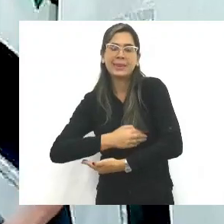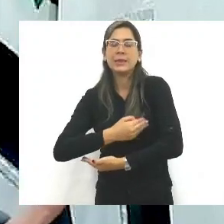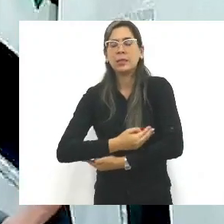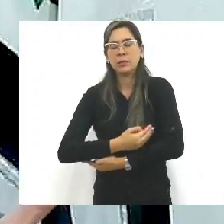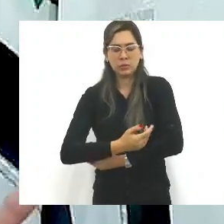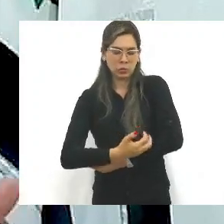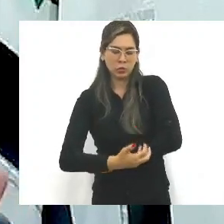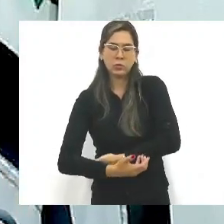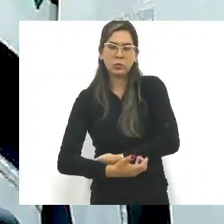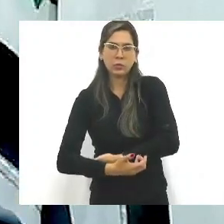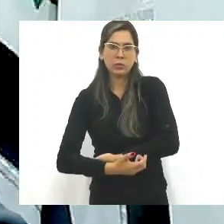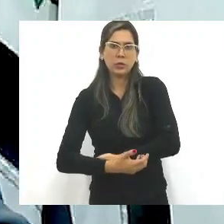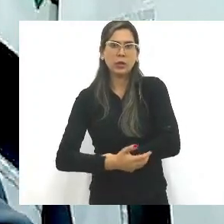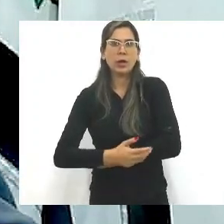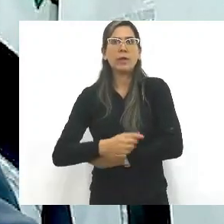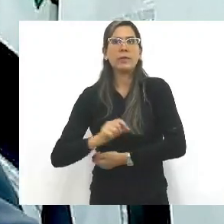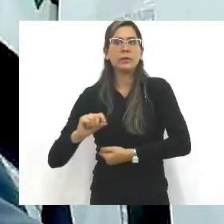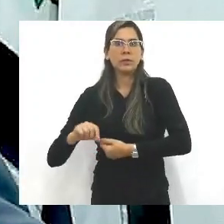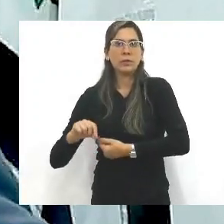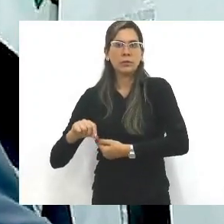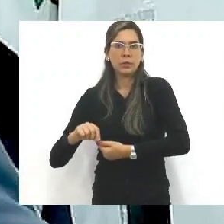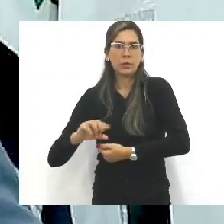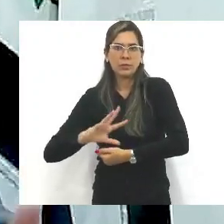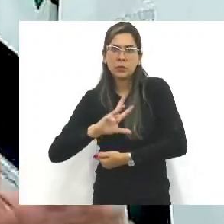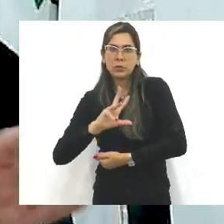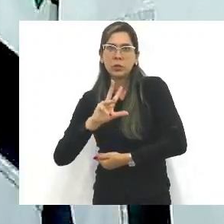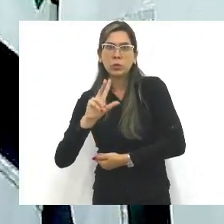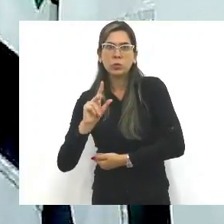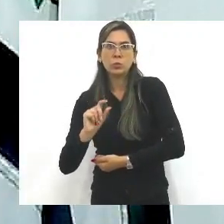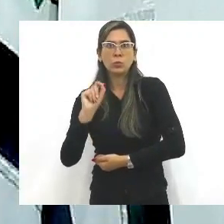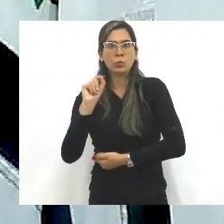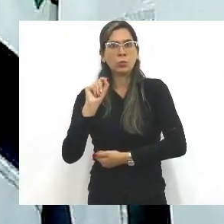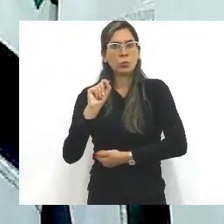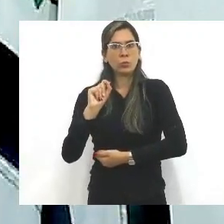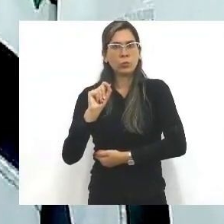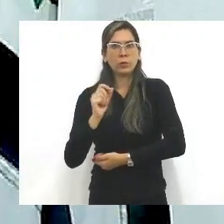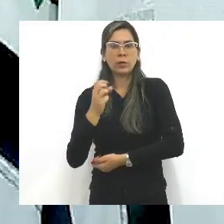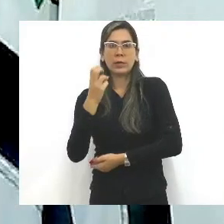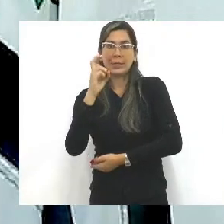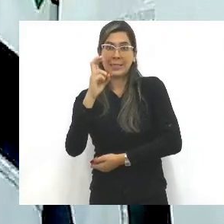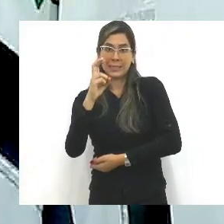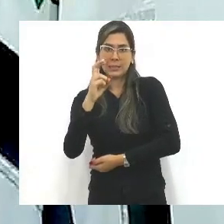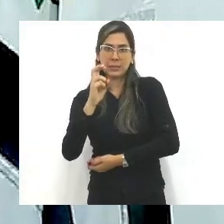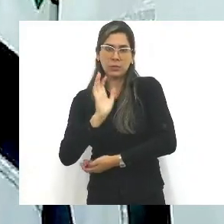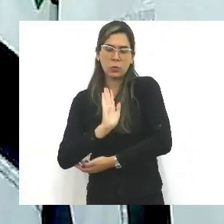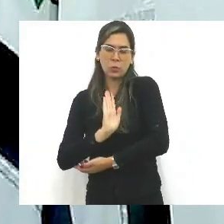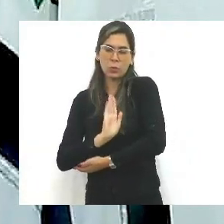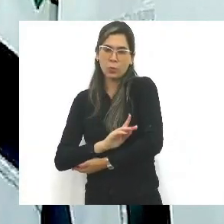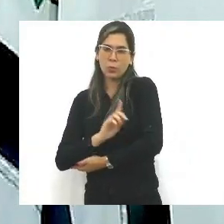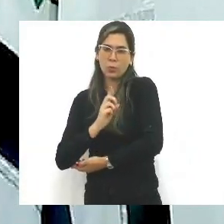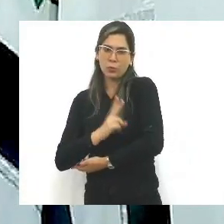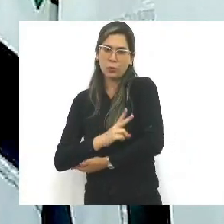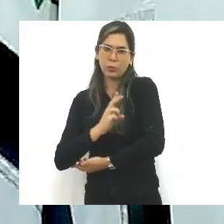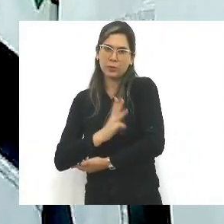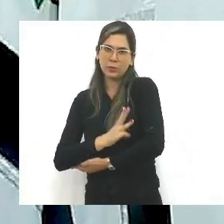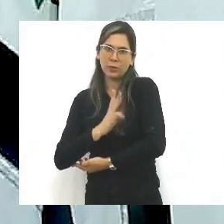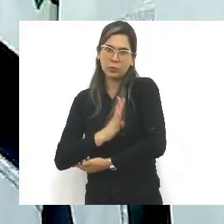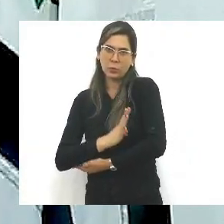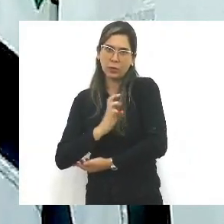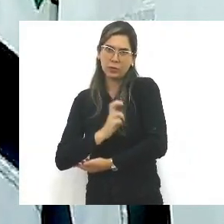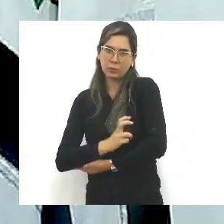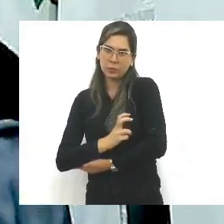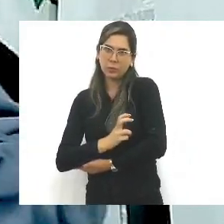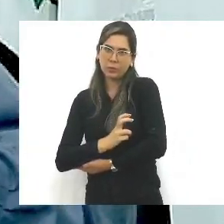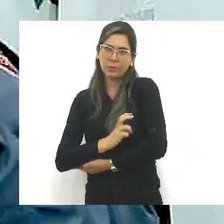desça, ok? Aí você vai ter que fazer o ciclo completo, que é justamente os 5 tapinhas, 1, 2, 3, 4, 5.